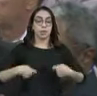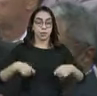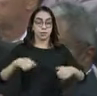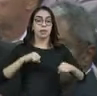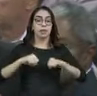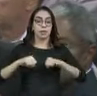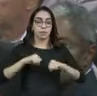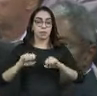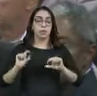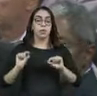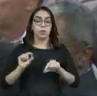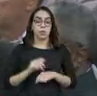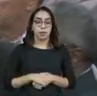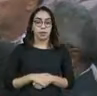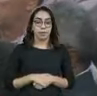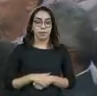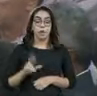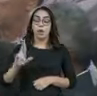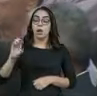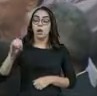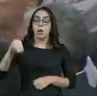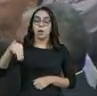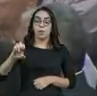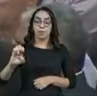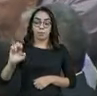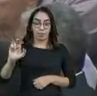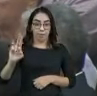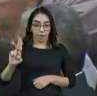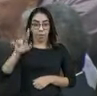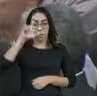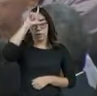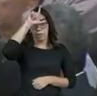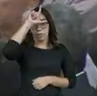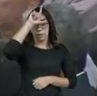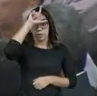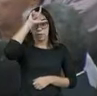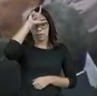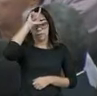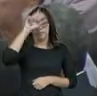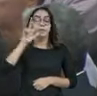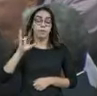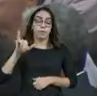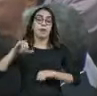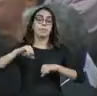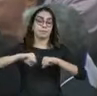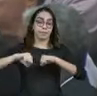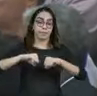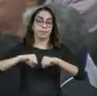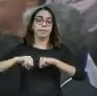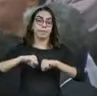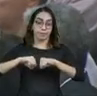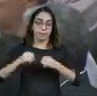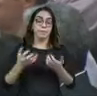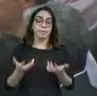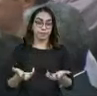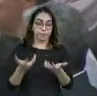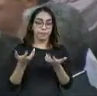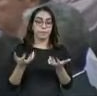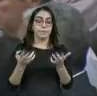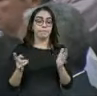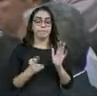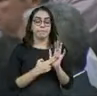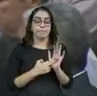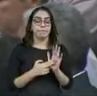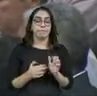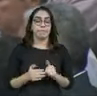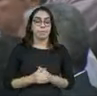nosso líder, Romeu Aldighieri, de que nós não vamos abrir mão do debate, mas não vamos permitir que a mentira e a